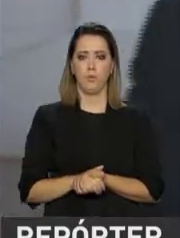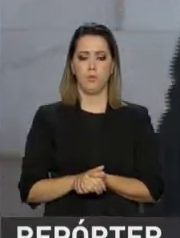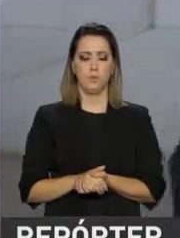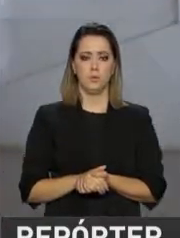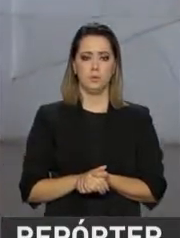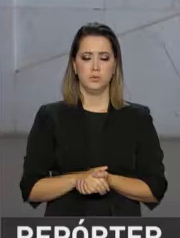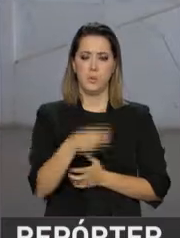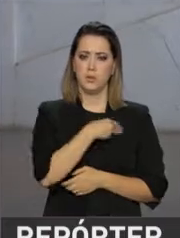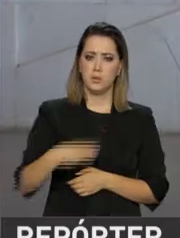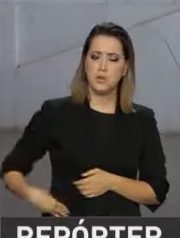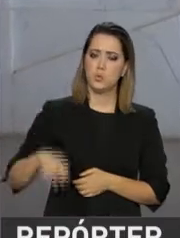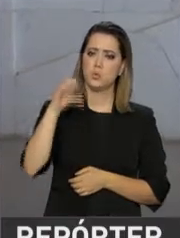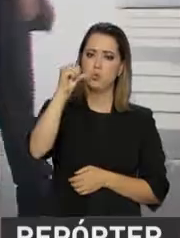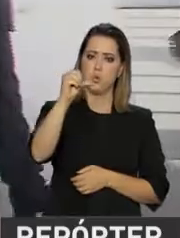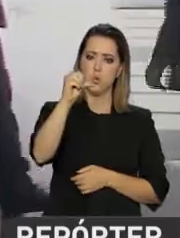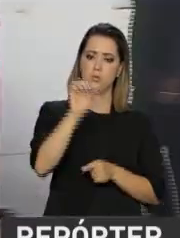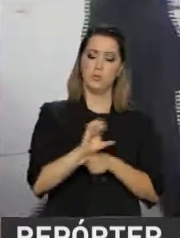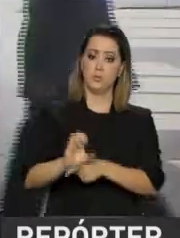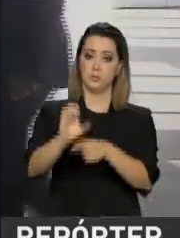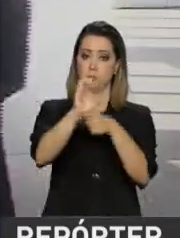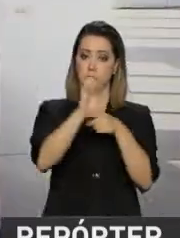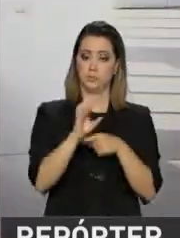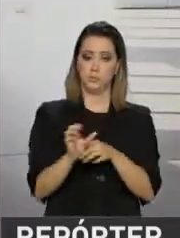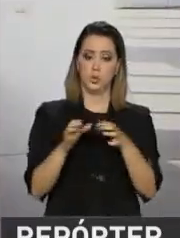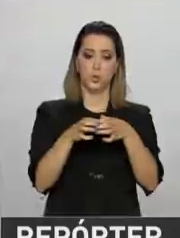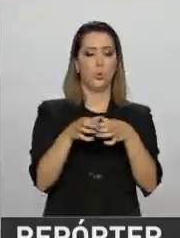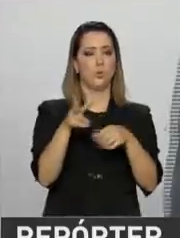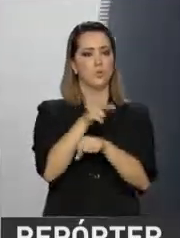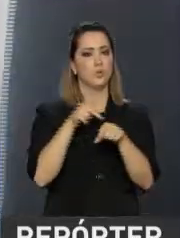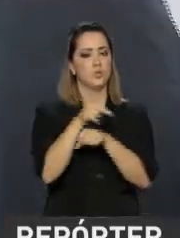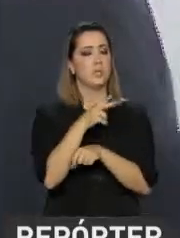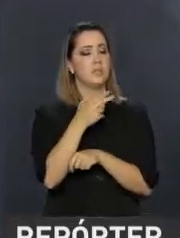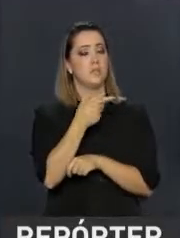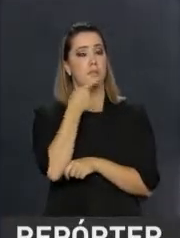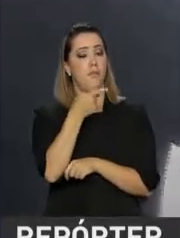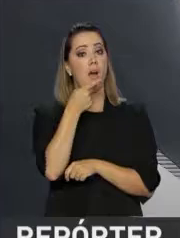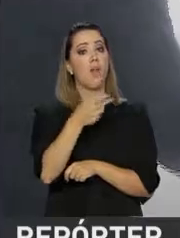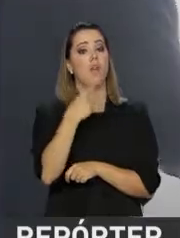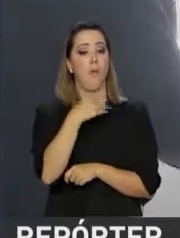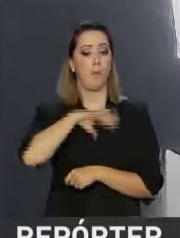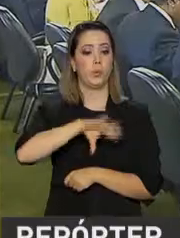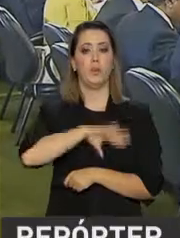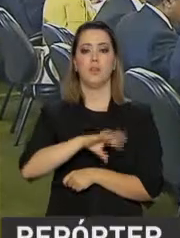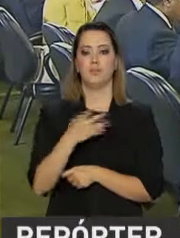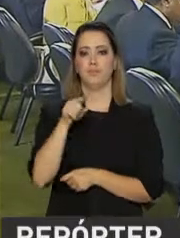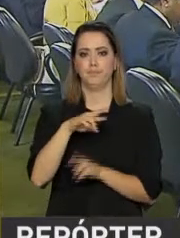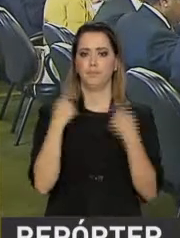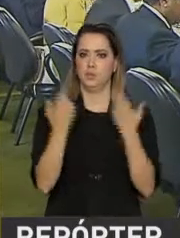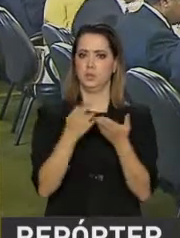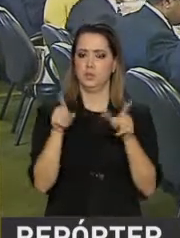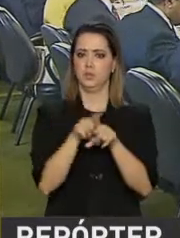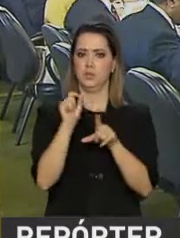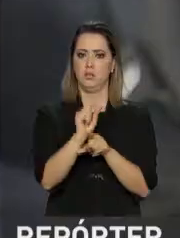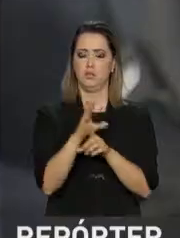ministros dos nove estados membros da comunidade dos países de língua portuguesa se reuniram em brasília para discutir a